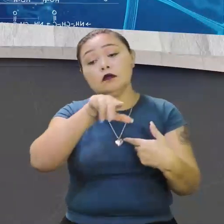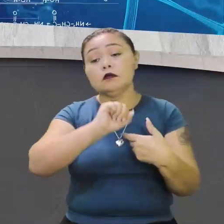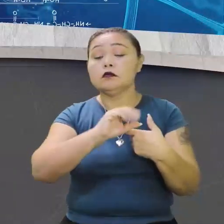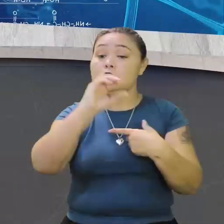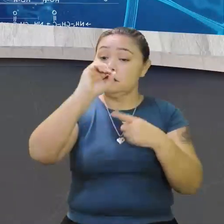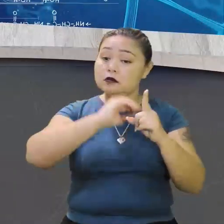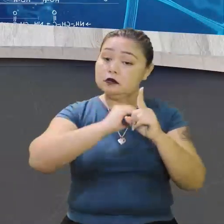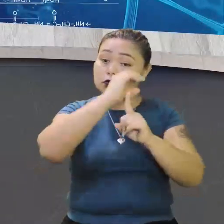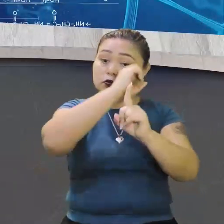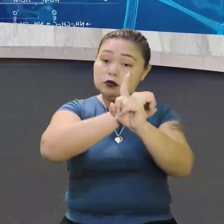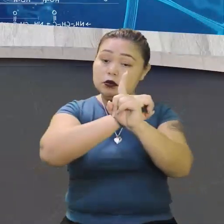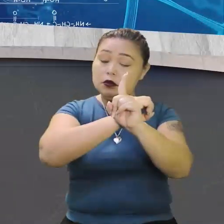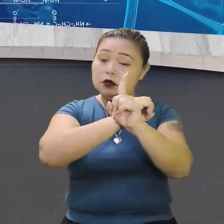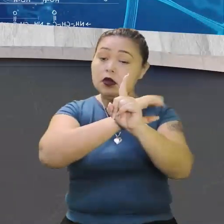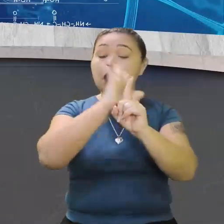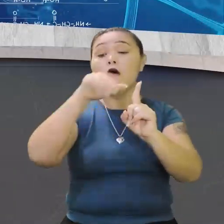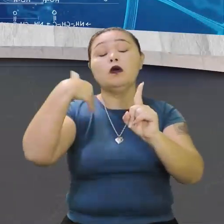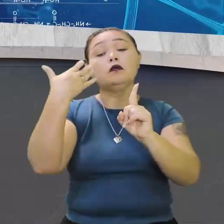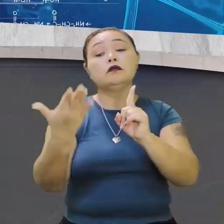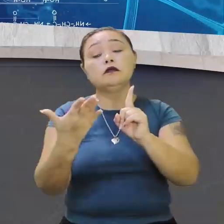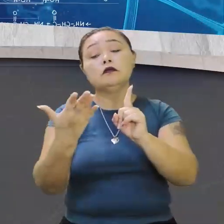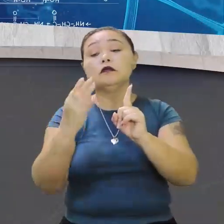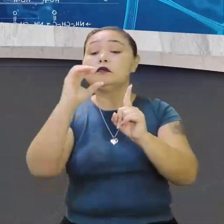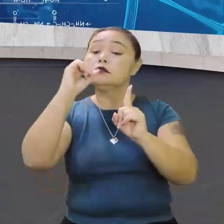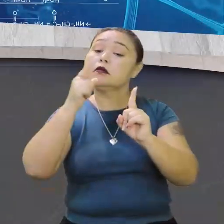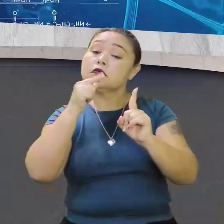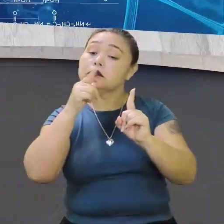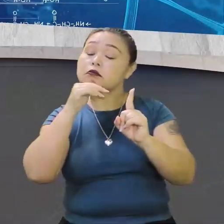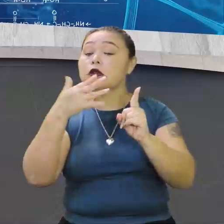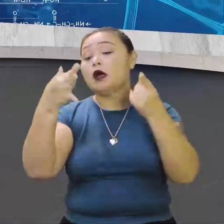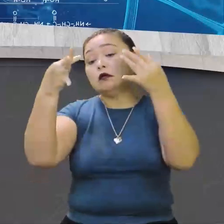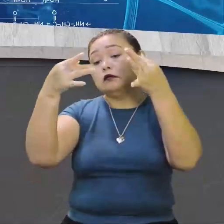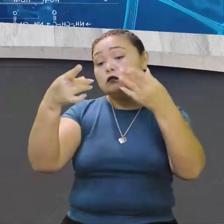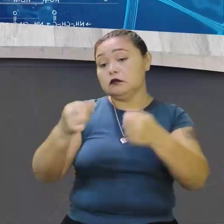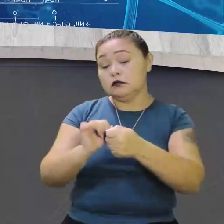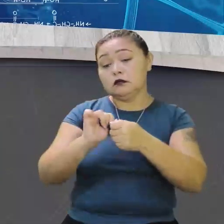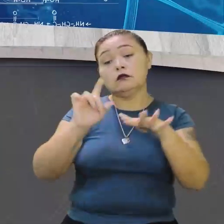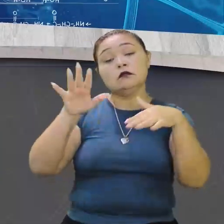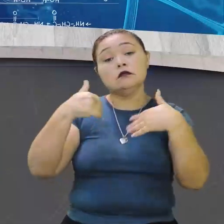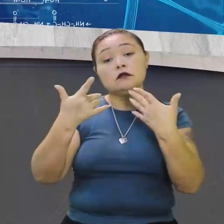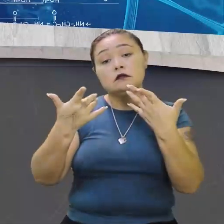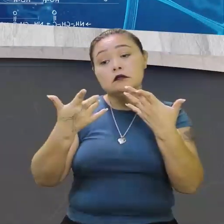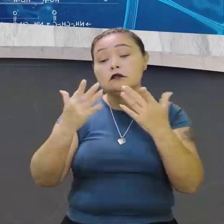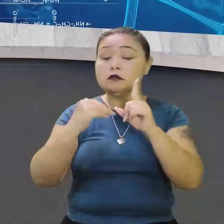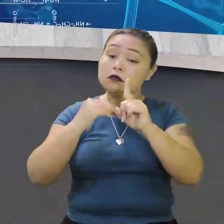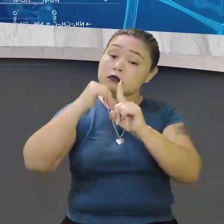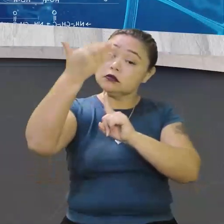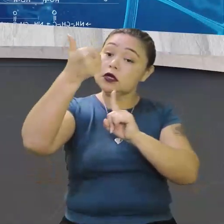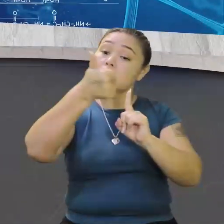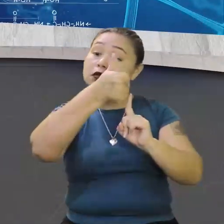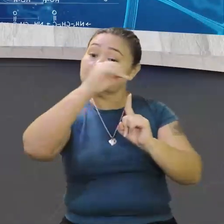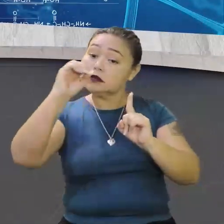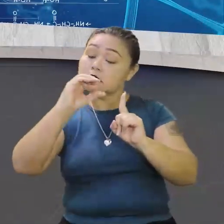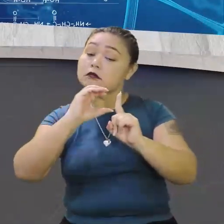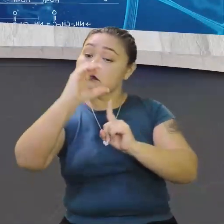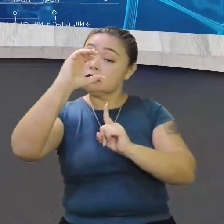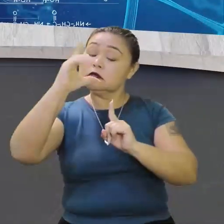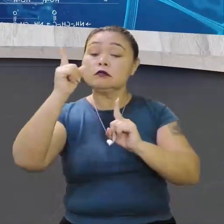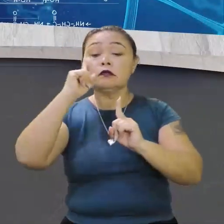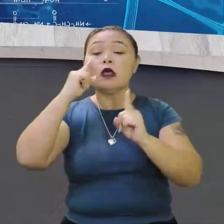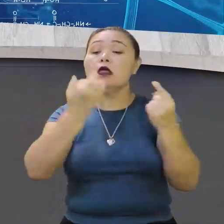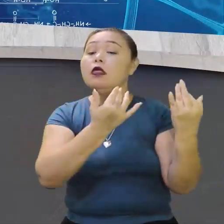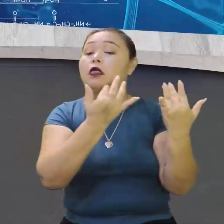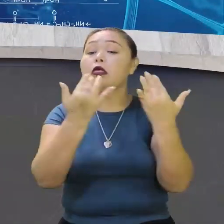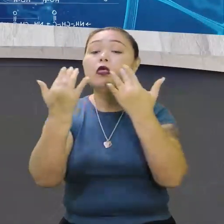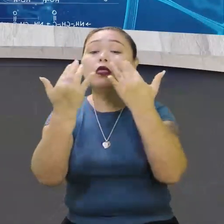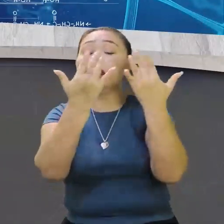graus. Quando a água está no estado líquido, tá bom? Acima de 0 graus, você vaporiza,